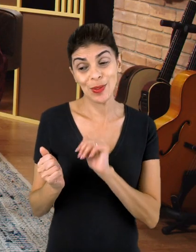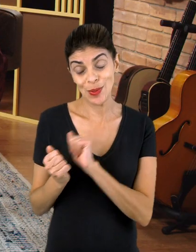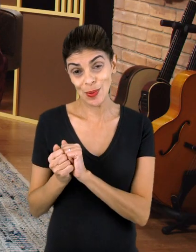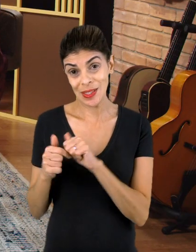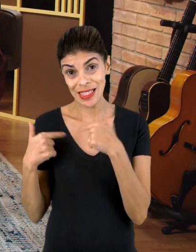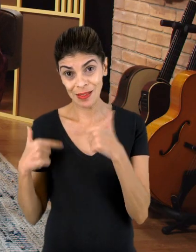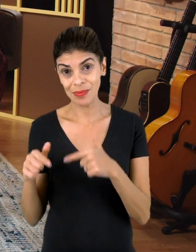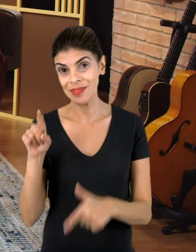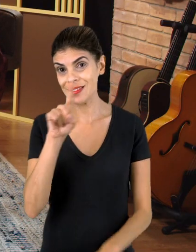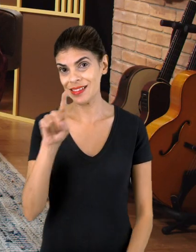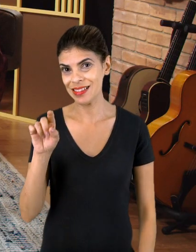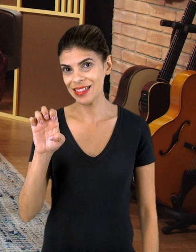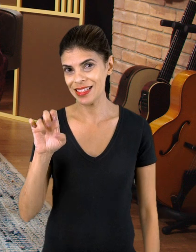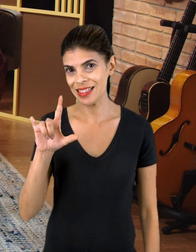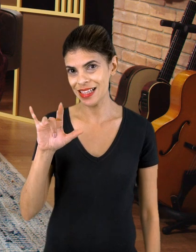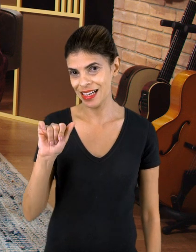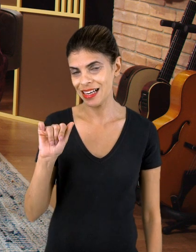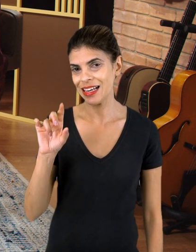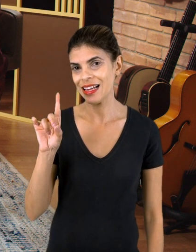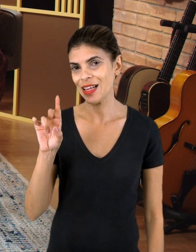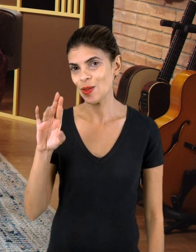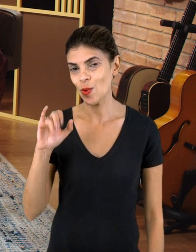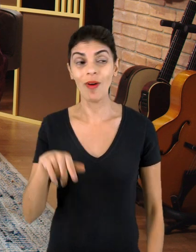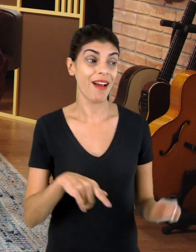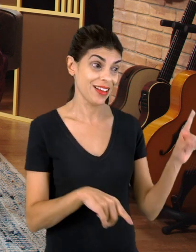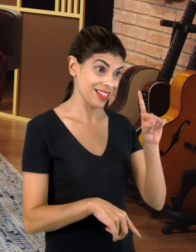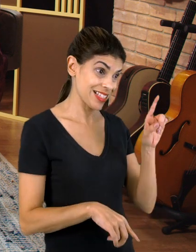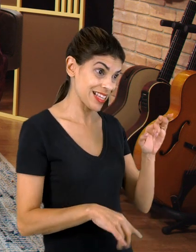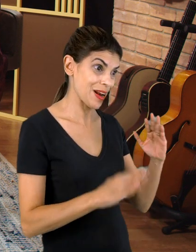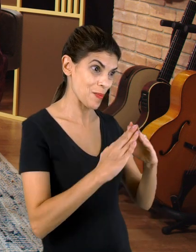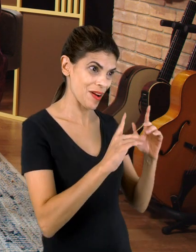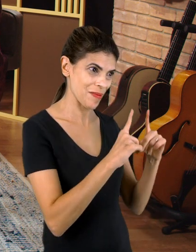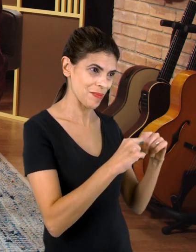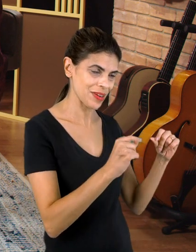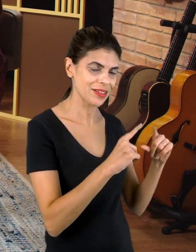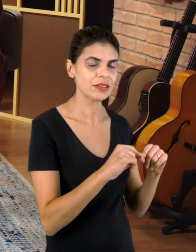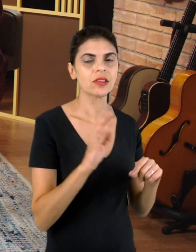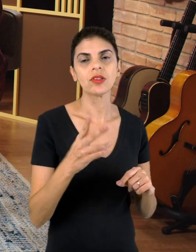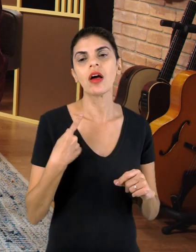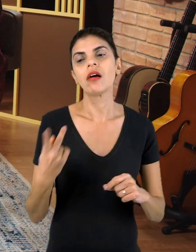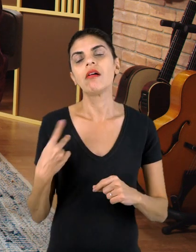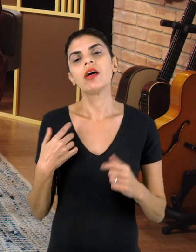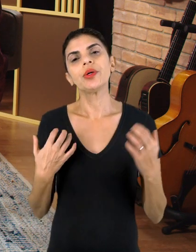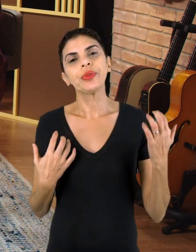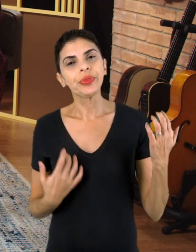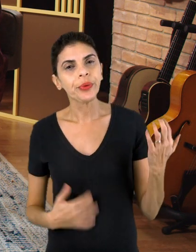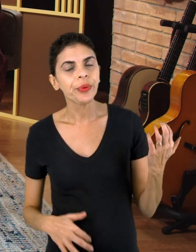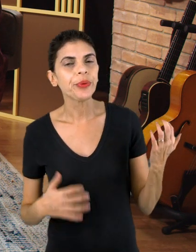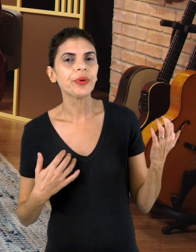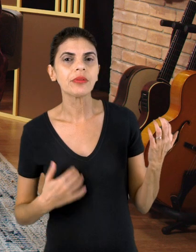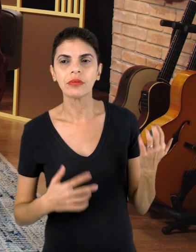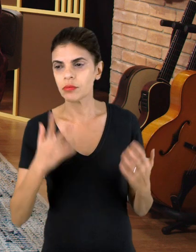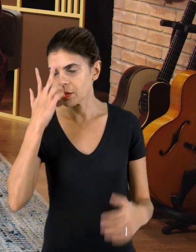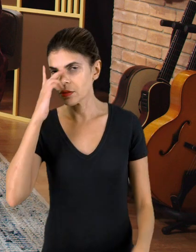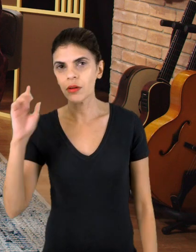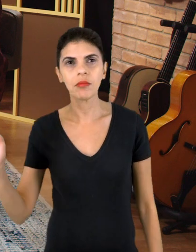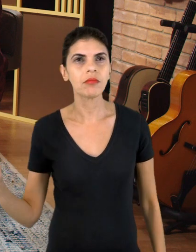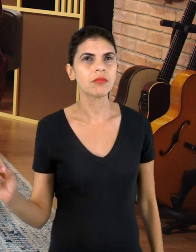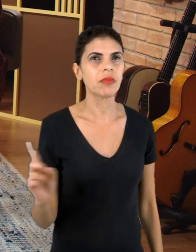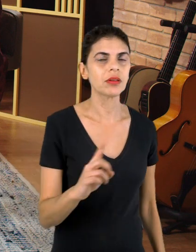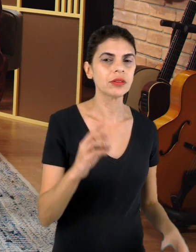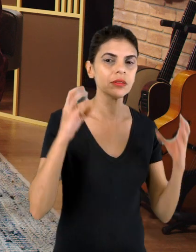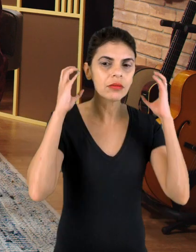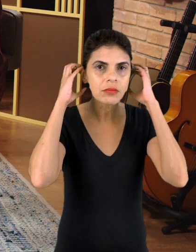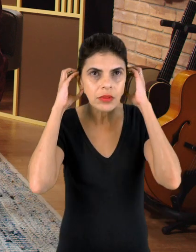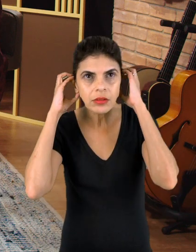Eu e a Zélia. Zélia Duncan. Zélia de Brasília também. E a gente já passou cenas assim, por exemplo, a gente tocando e aí passa um cara com